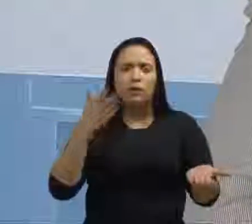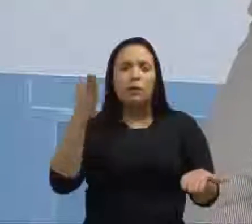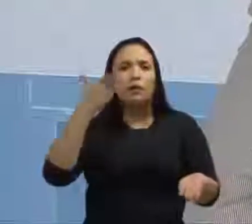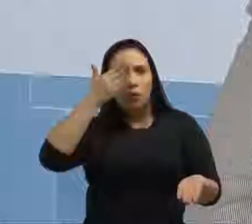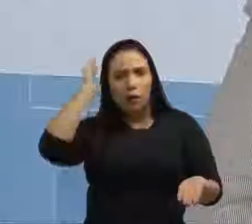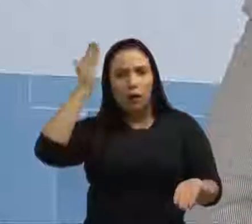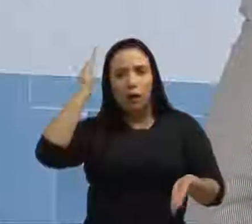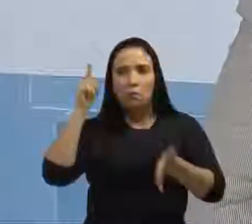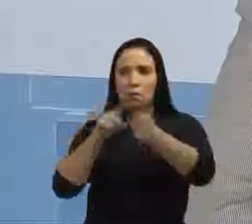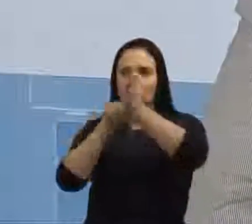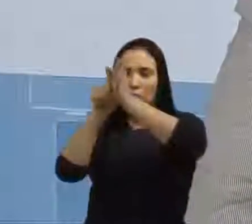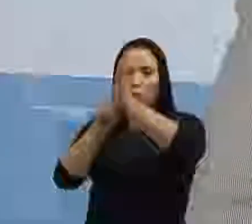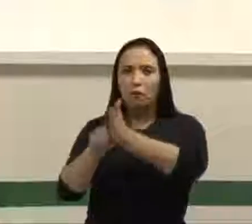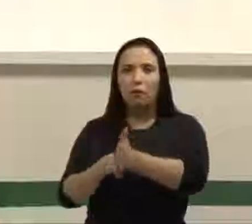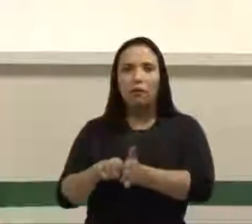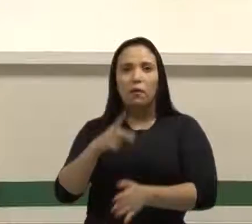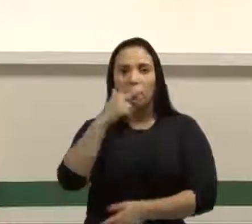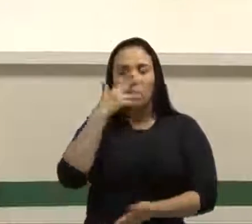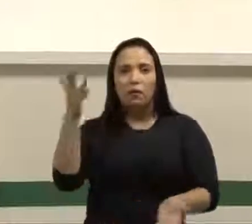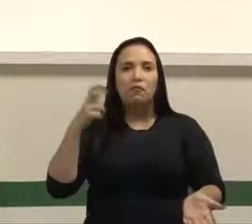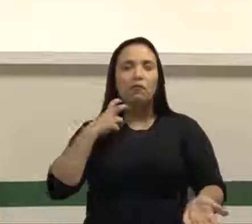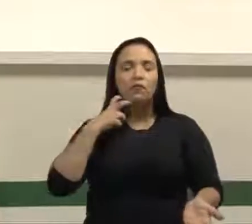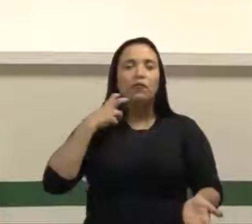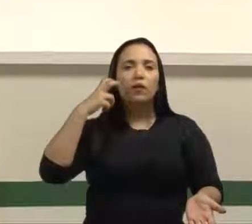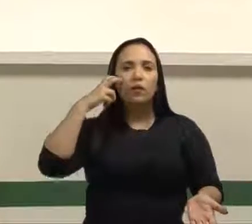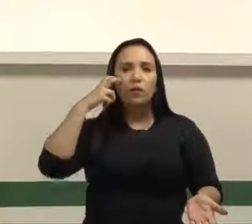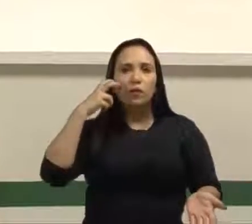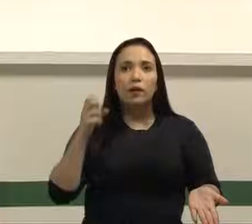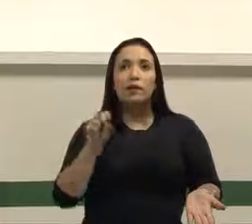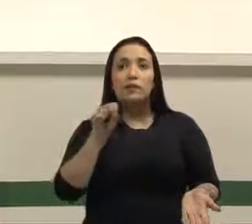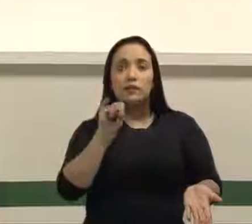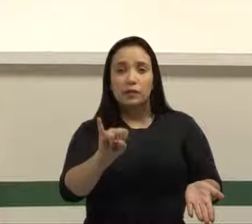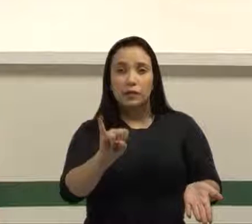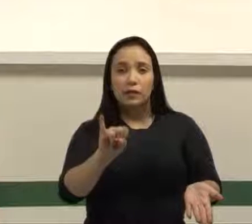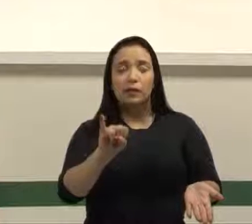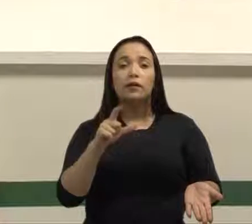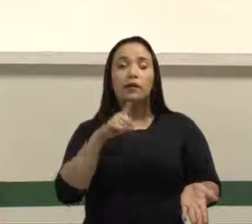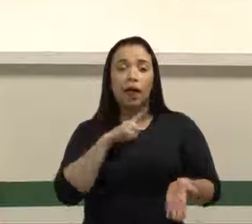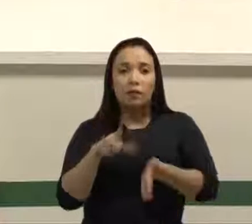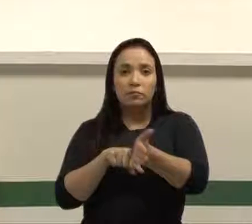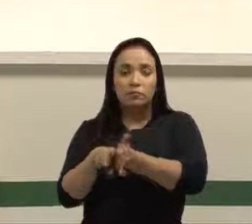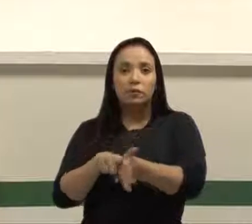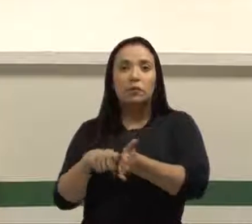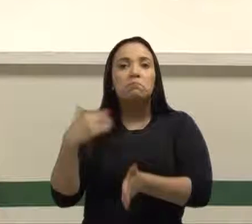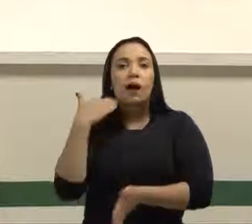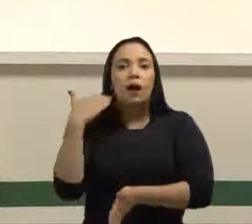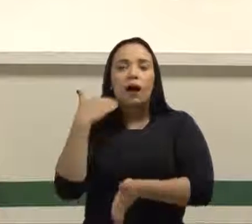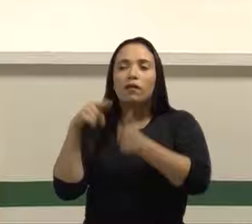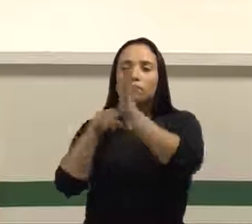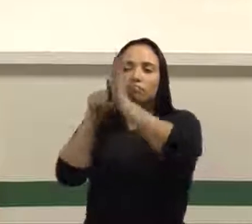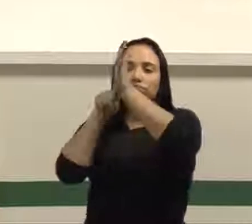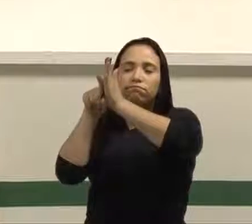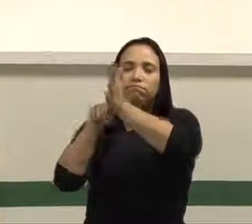sigilo dele, desmoralizaram o presidente. E se aparecer coisa nesse